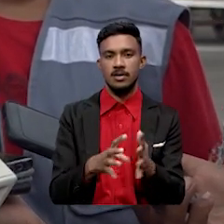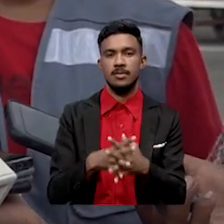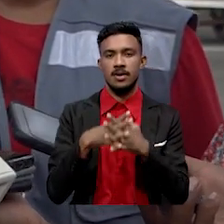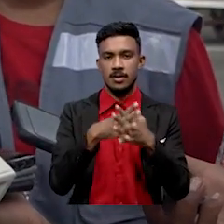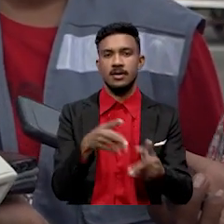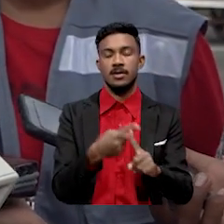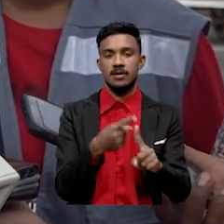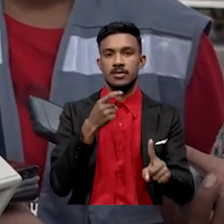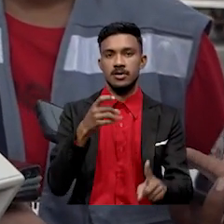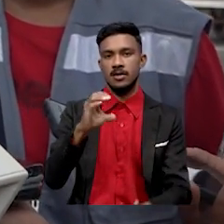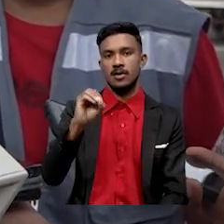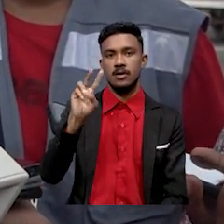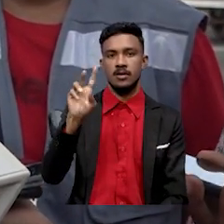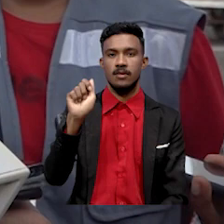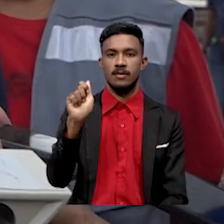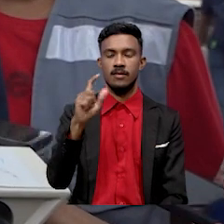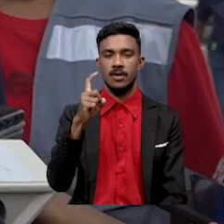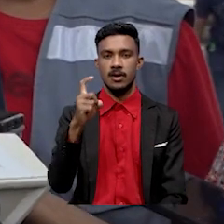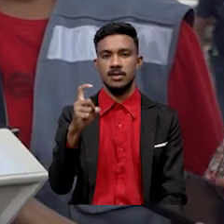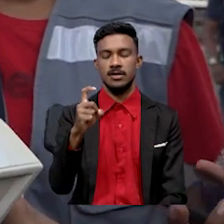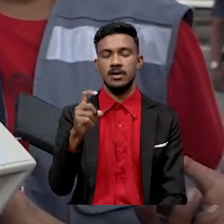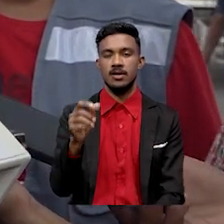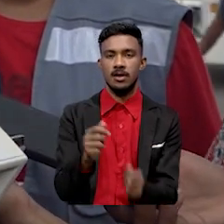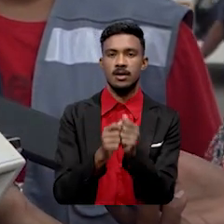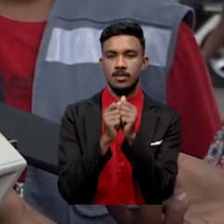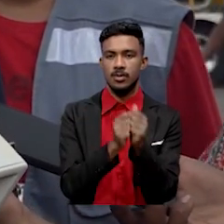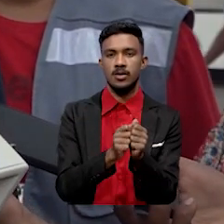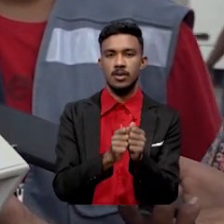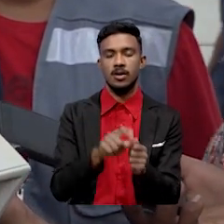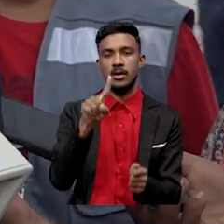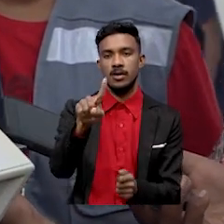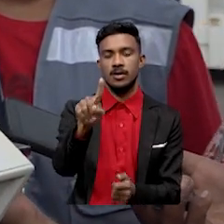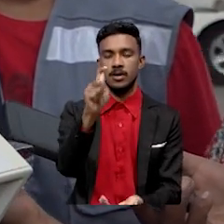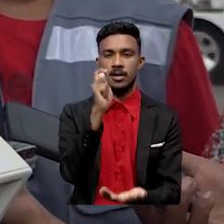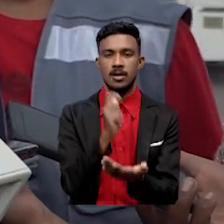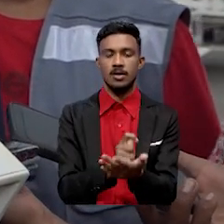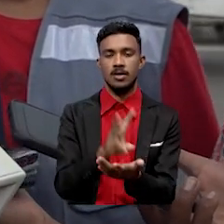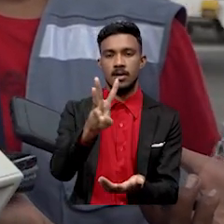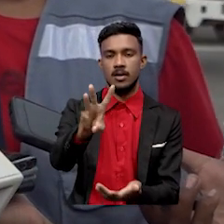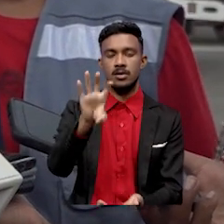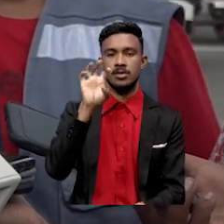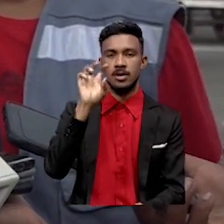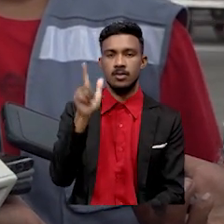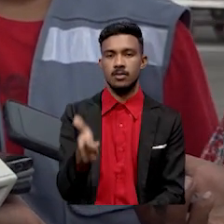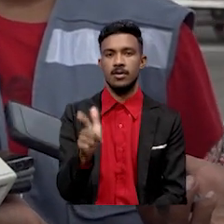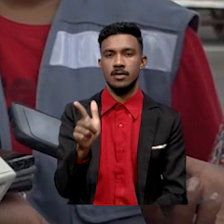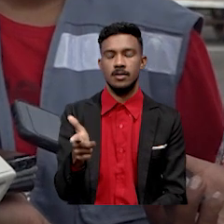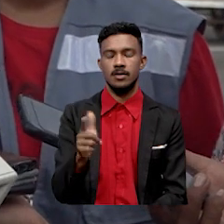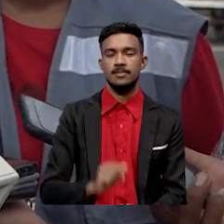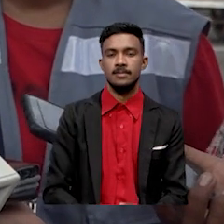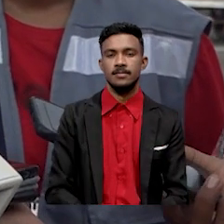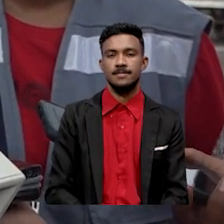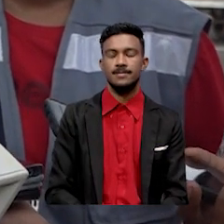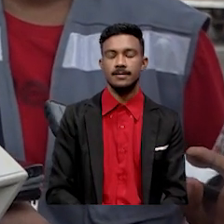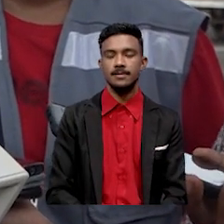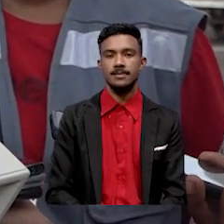se COVAX. Minha total, muito. Rihun atusida atusneng ruanul. Coming here to Timor